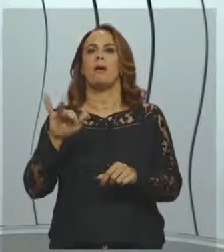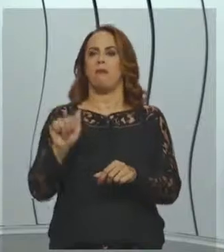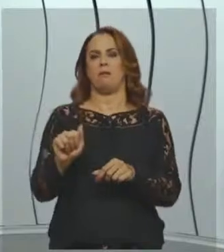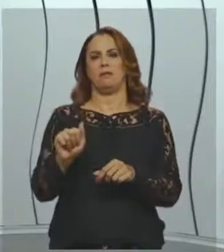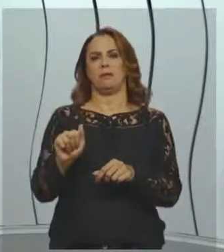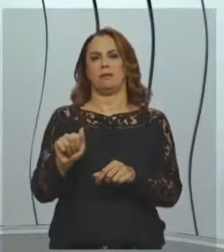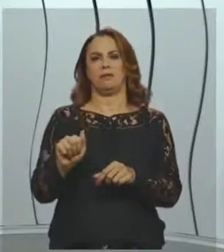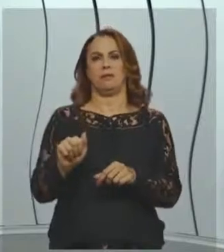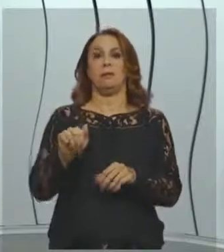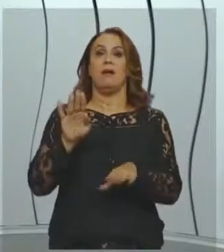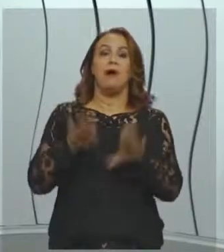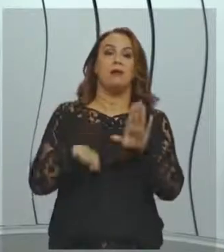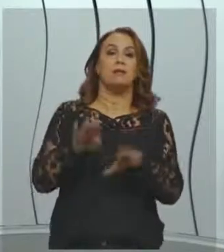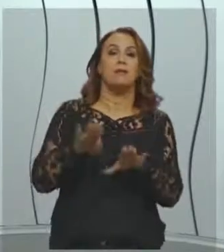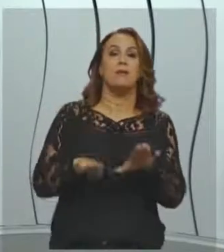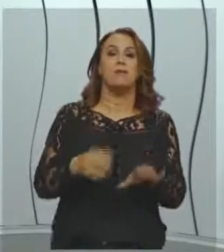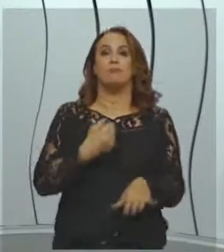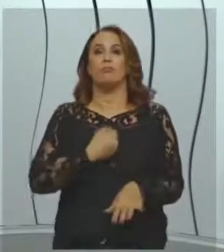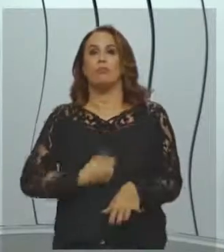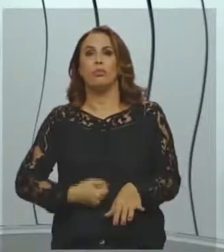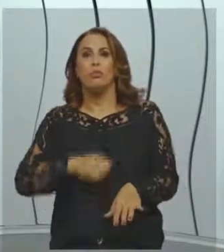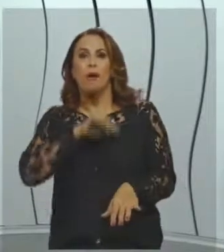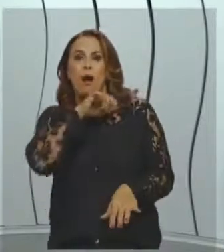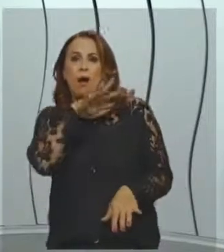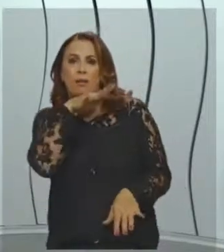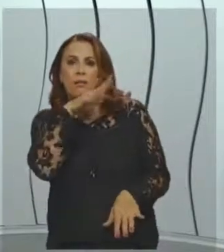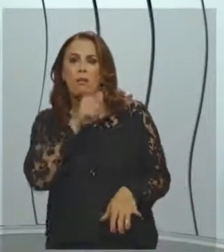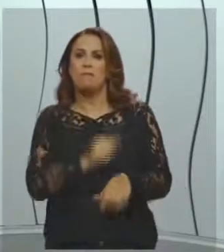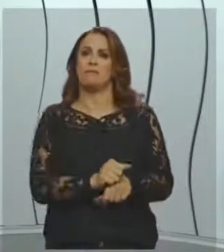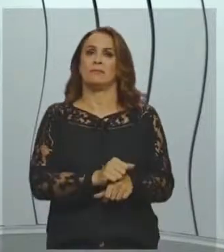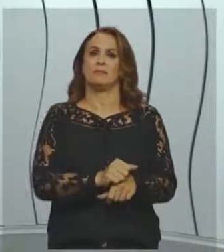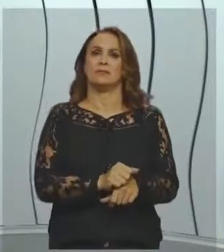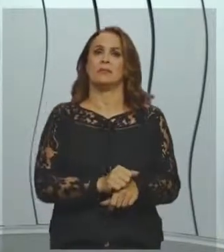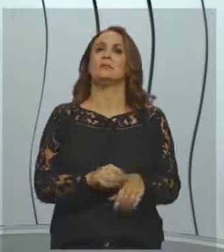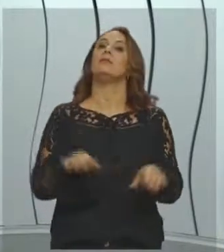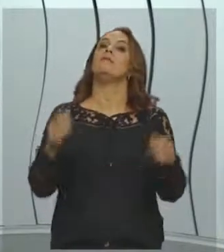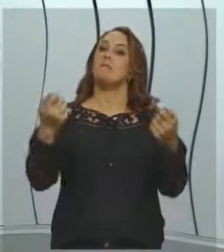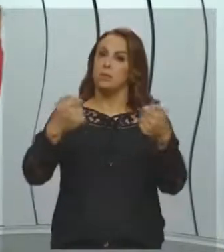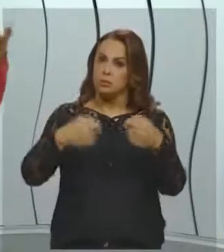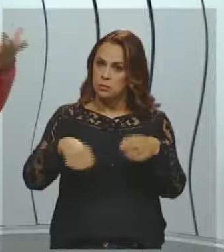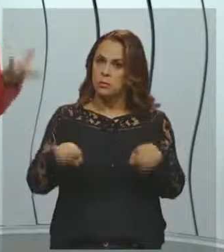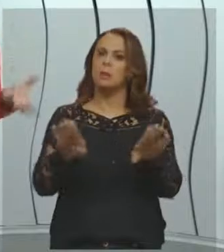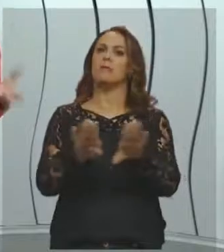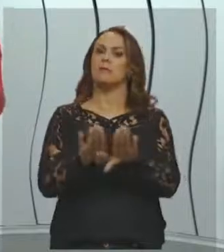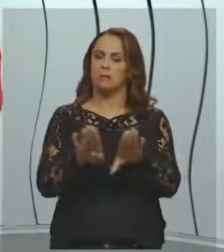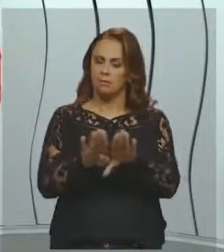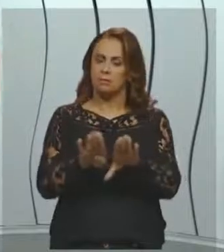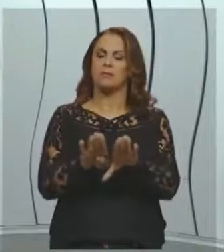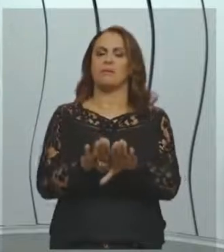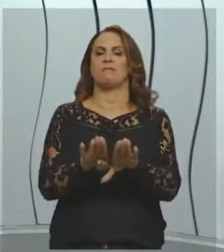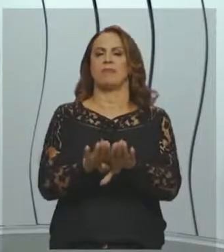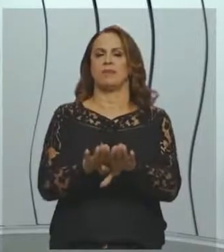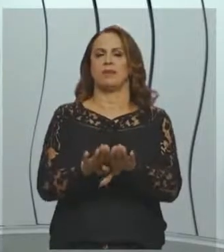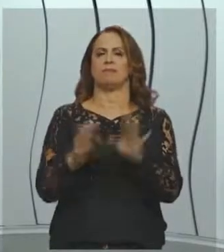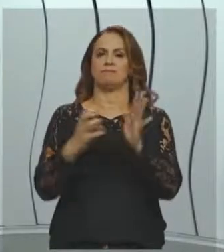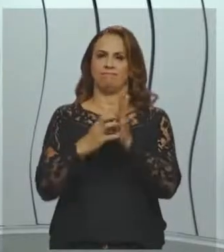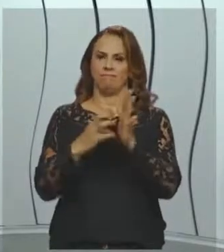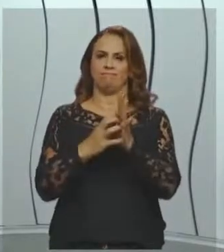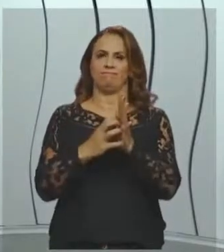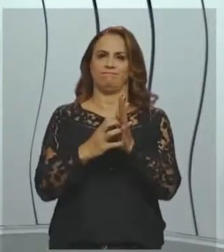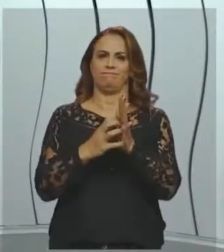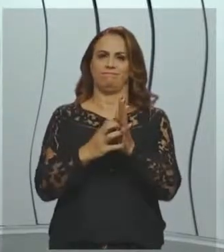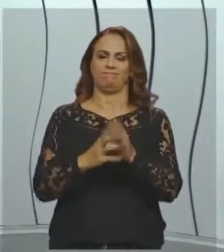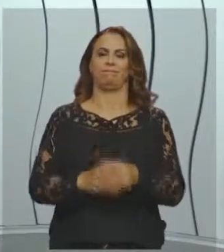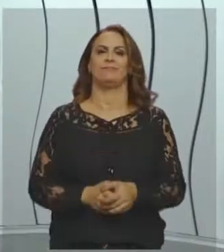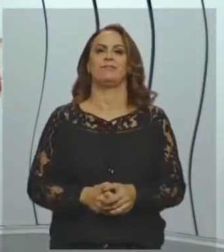vezes épocas aí que você anda descalço, né, pode estar também contaminado com essa bactéria.